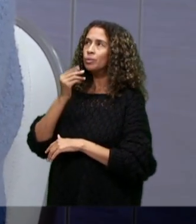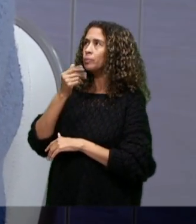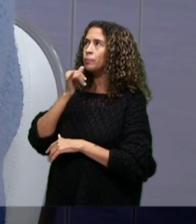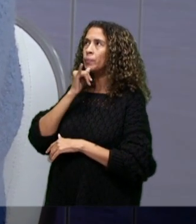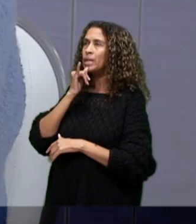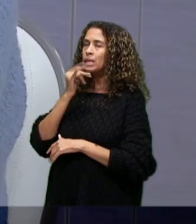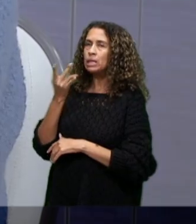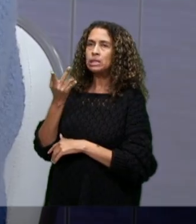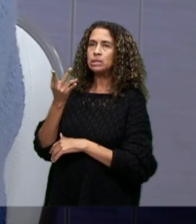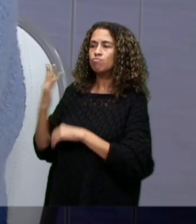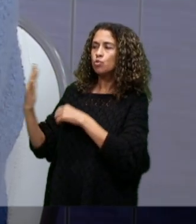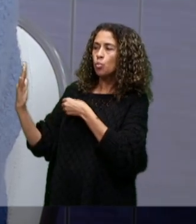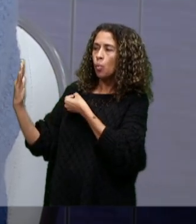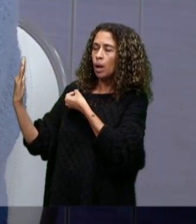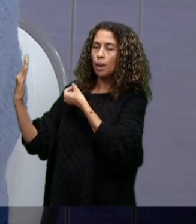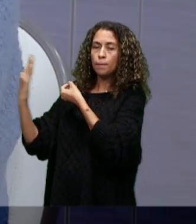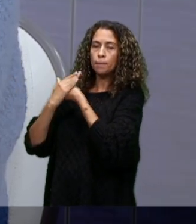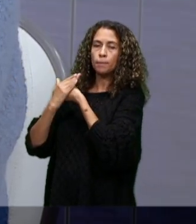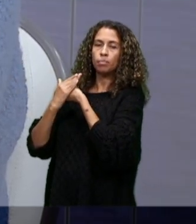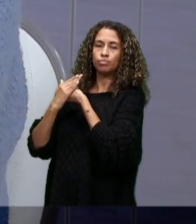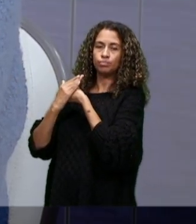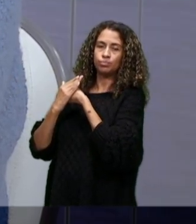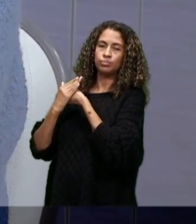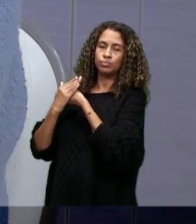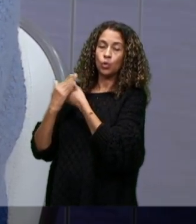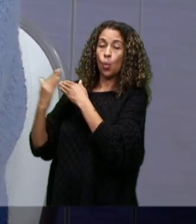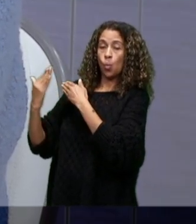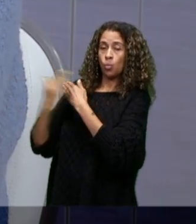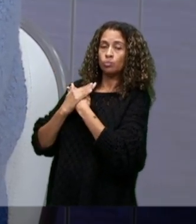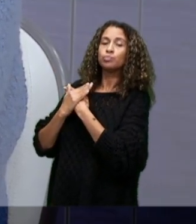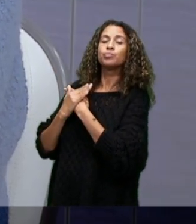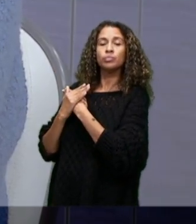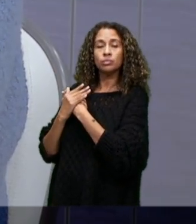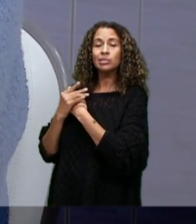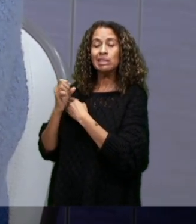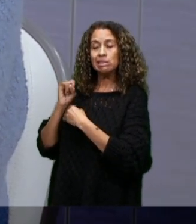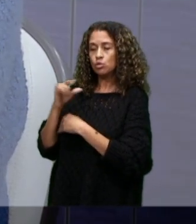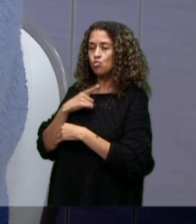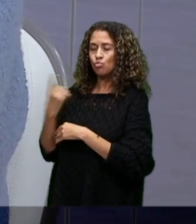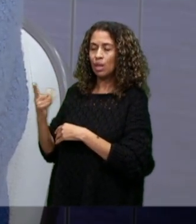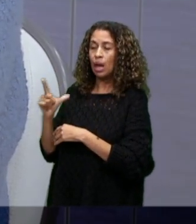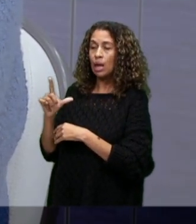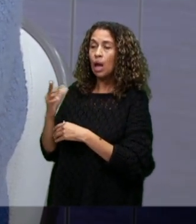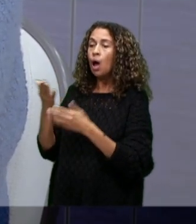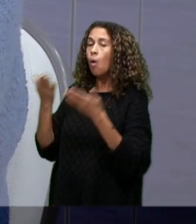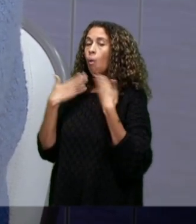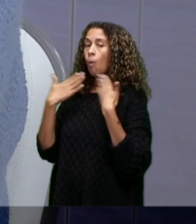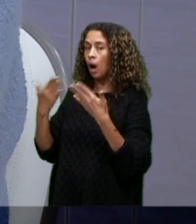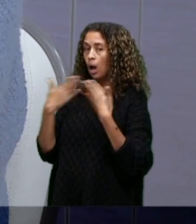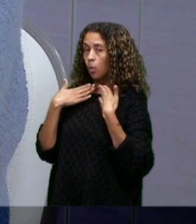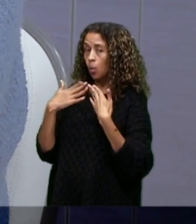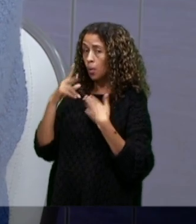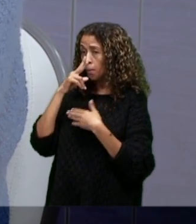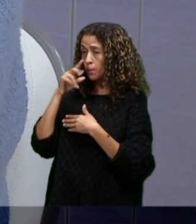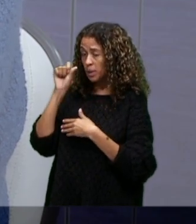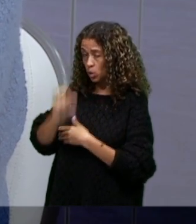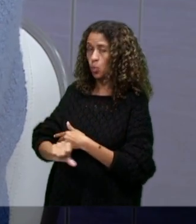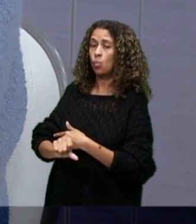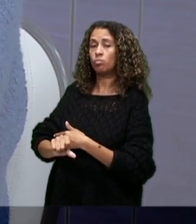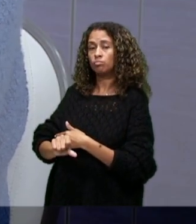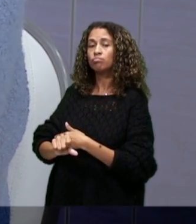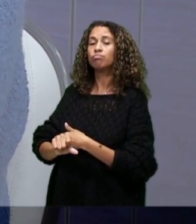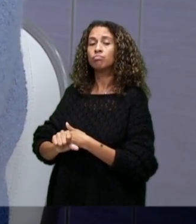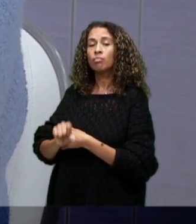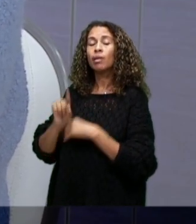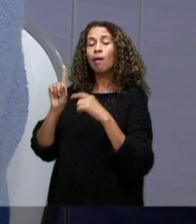se a gente não está ainda com temperaturas mais extremas do ar, é porque o oceano ele tem